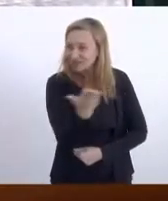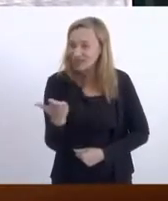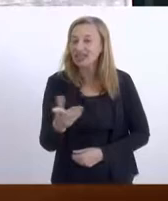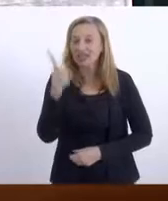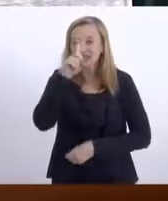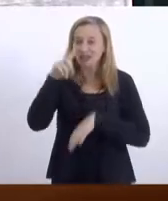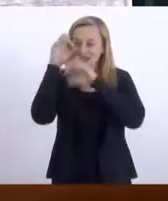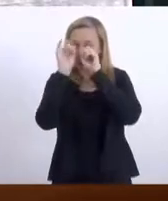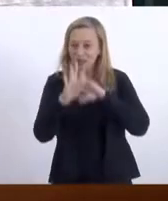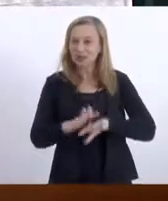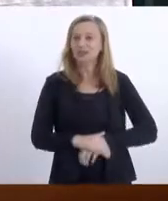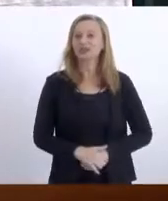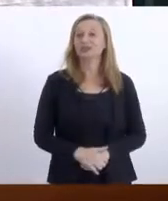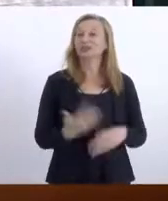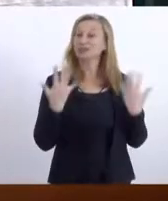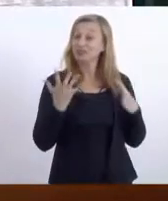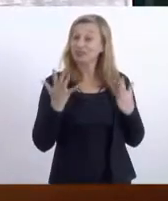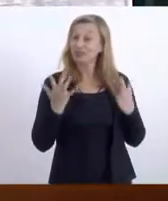Deus acompanhe.